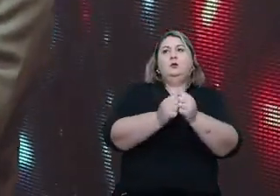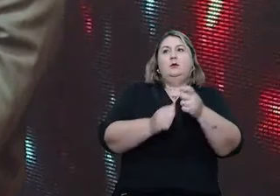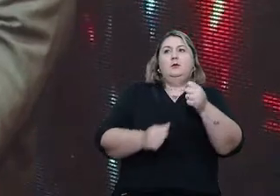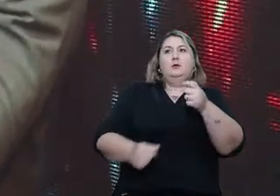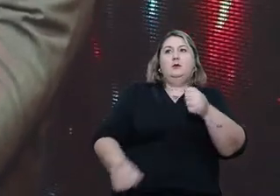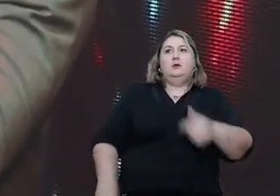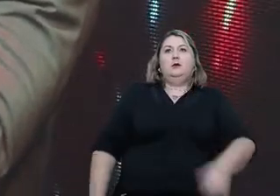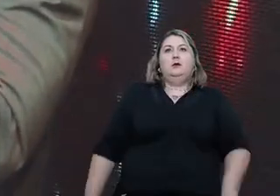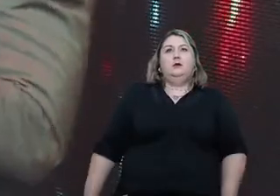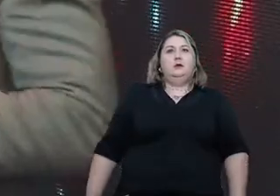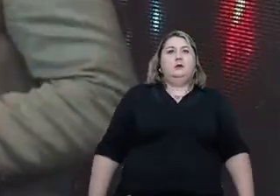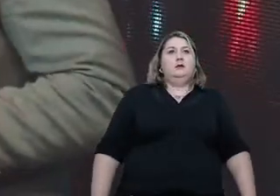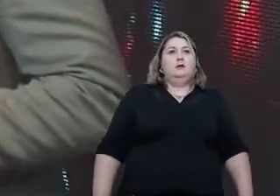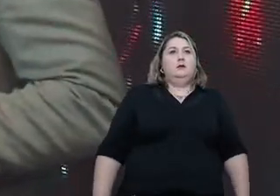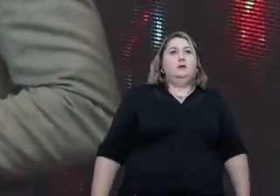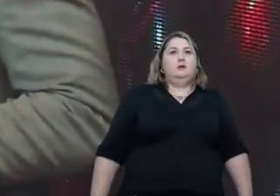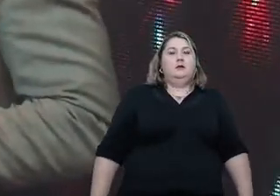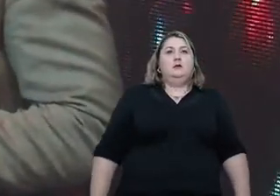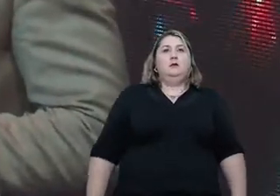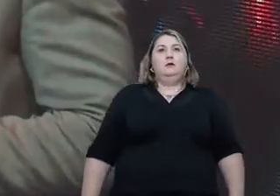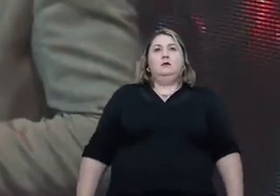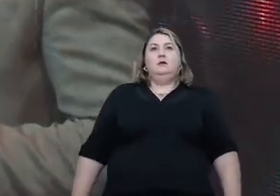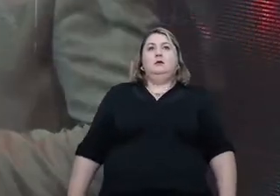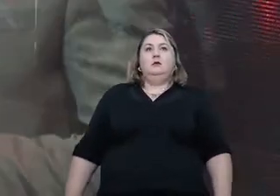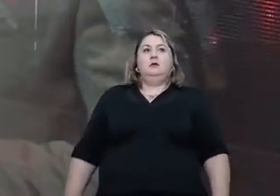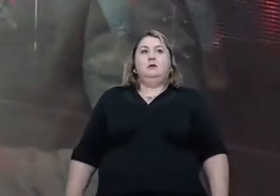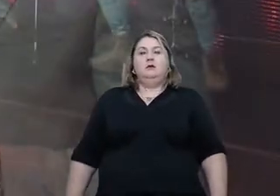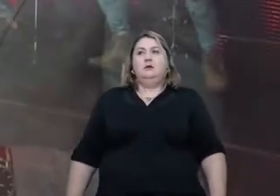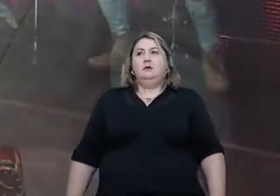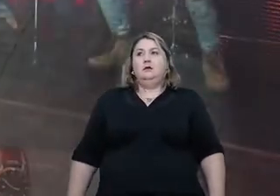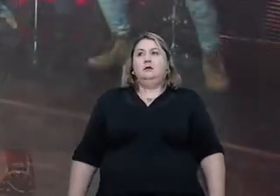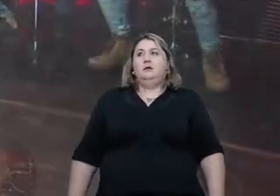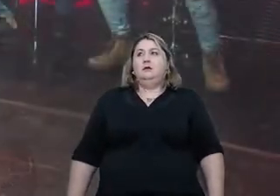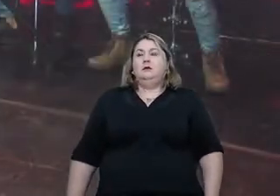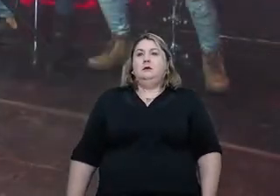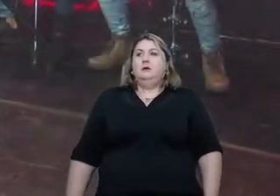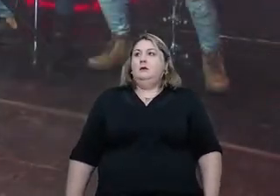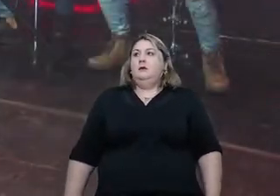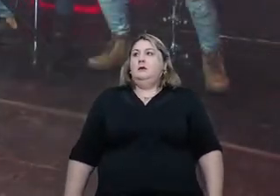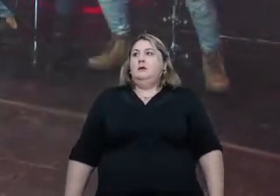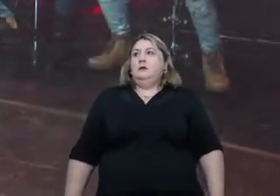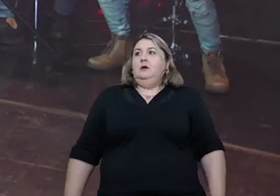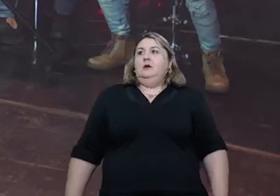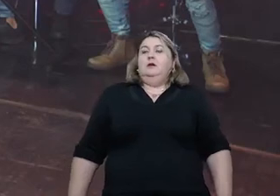um pouco. Junto. Bora lá. Maus bocados então, galera.